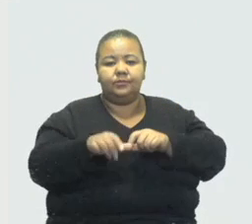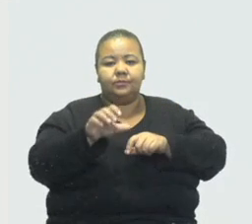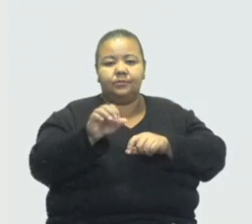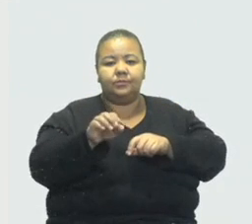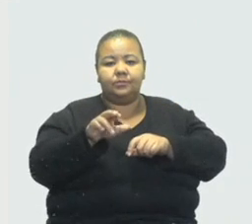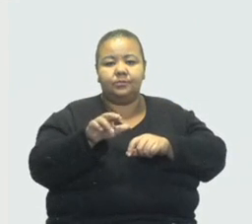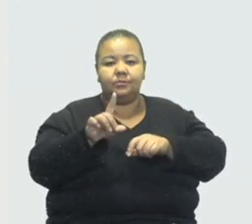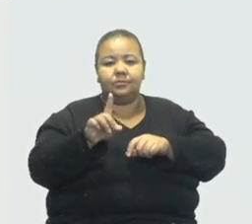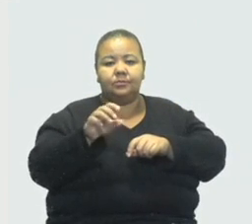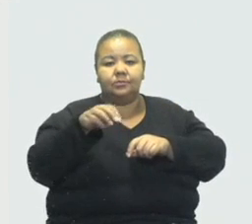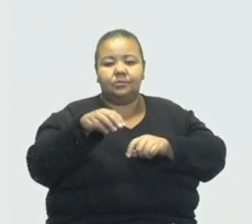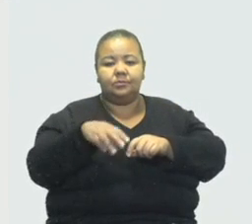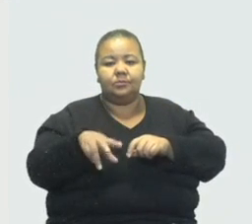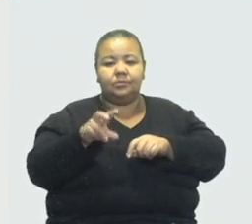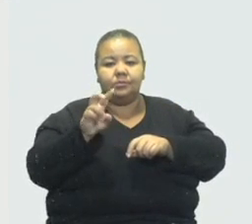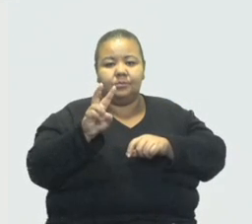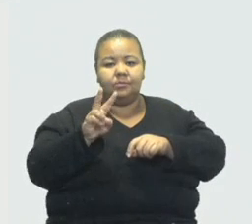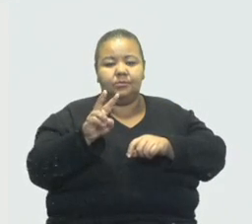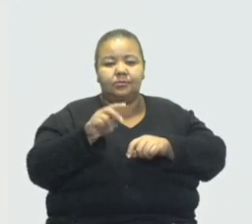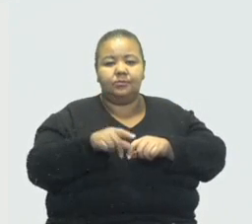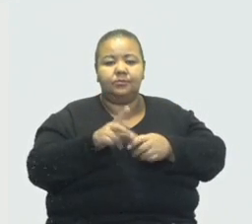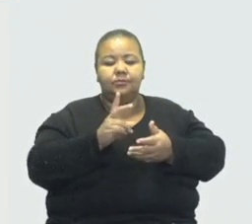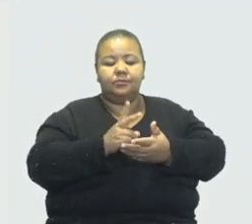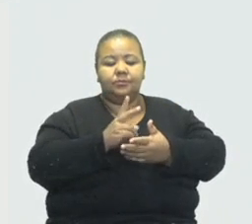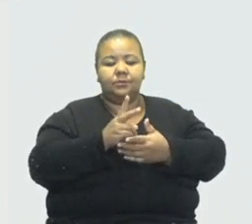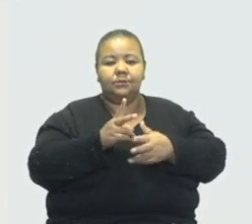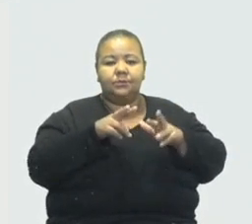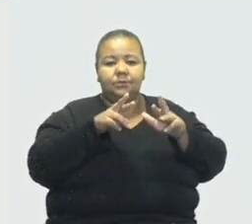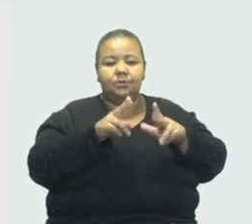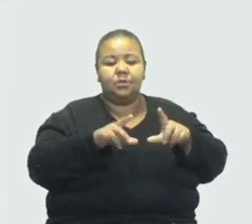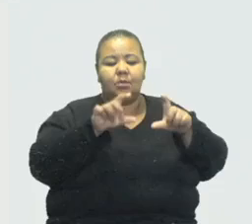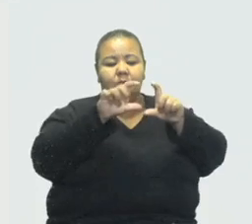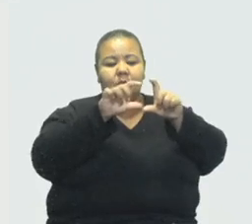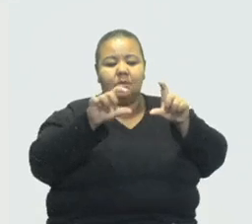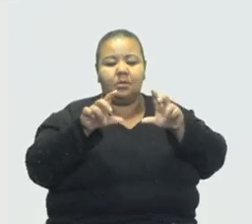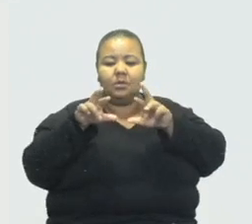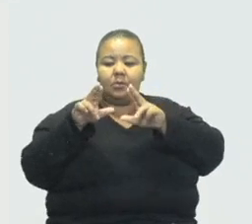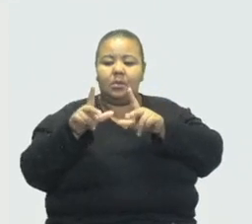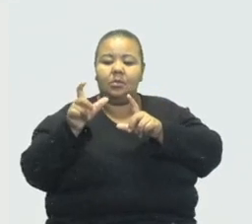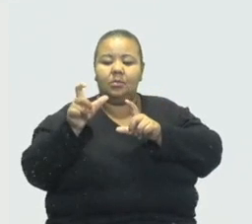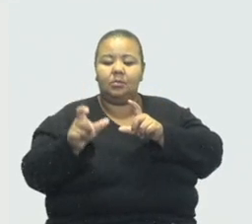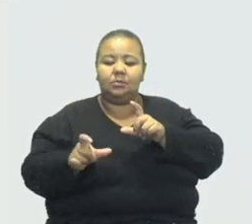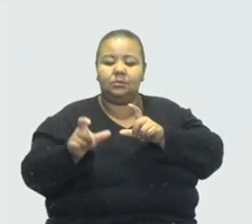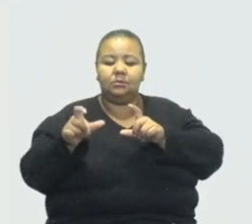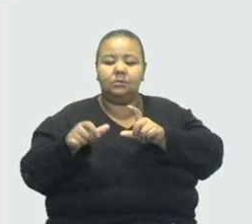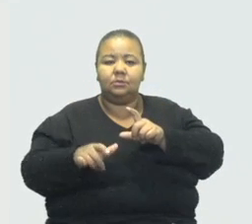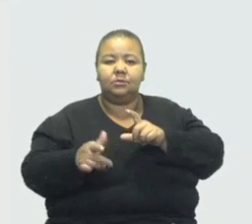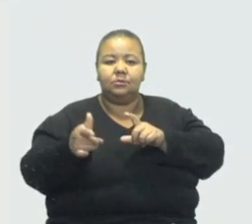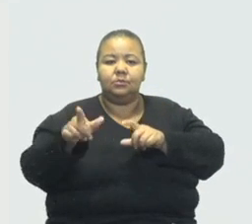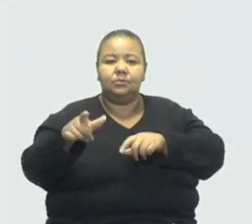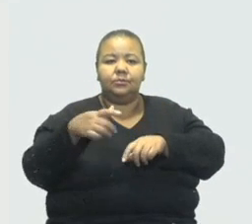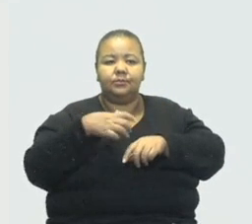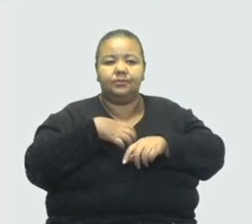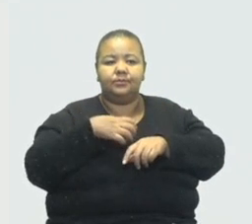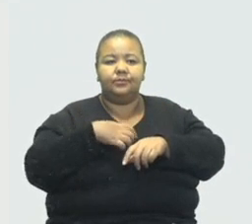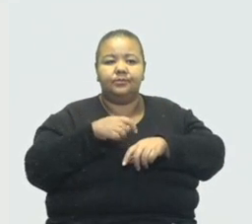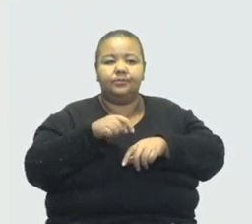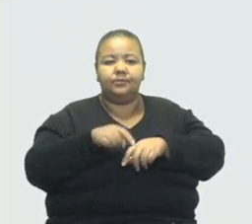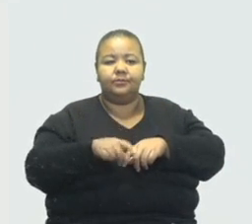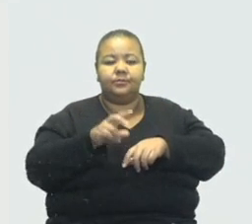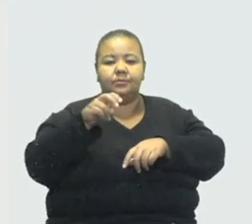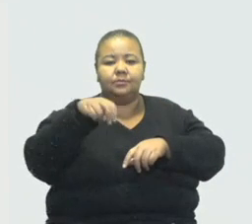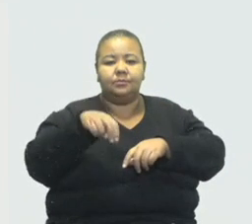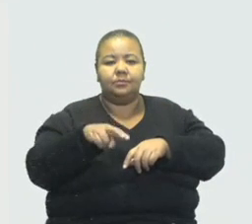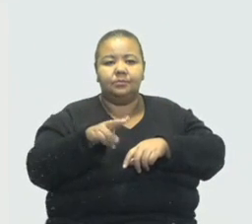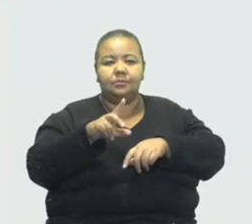ordem 2, é uma matriz quadrada. Ela tem o mesmo número de linhas e colunas. Nós temos um outro tipo, que é a matriz nula.